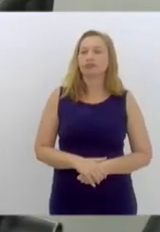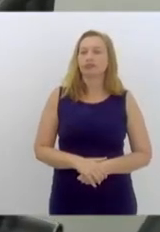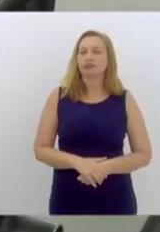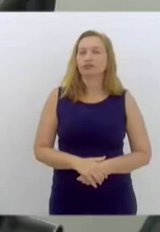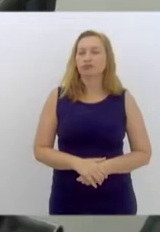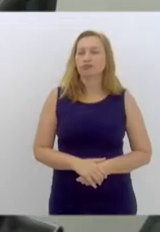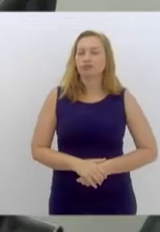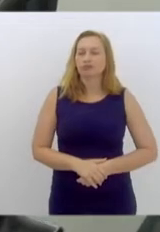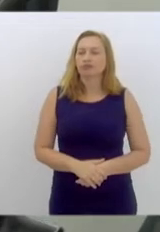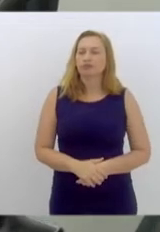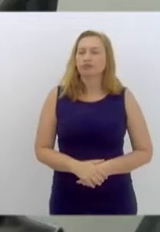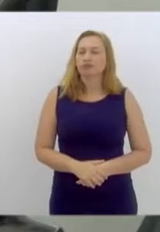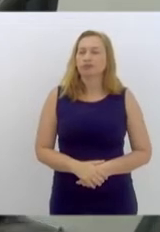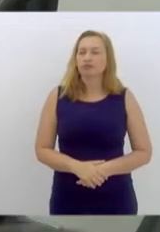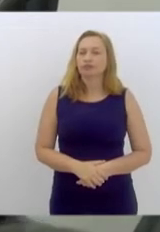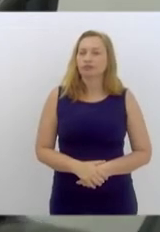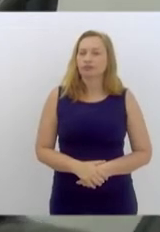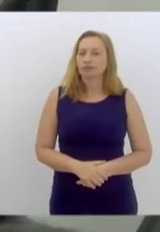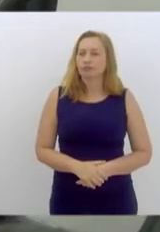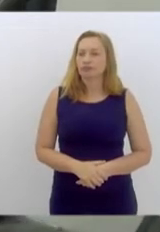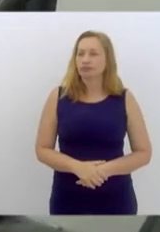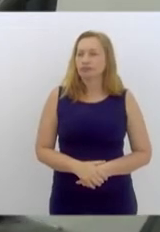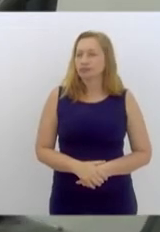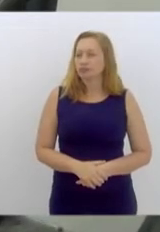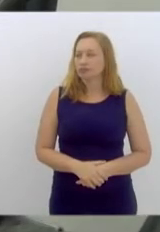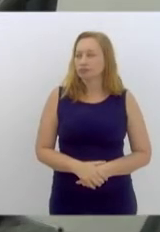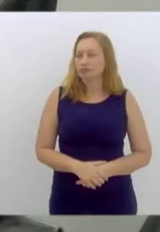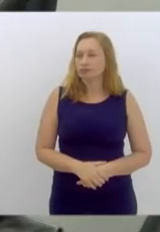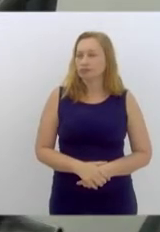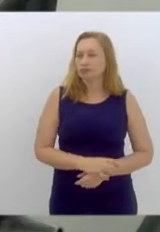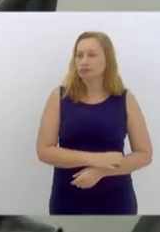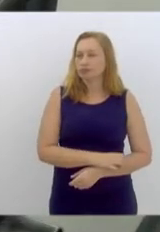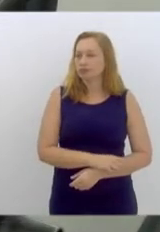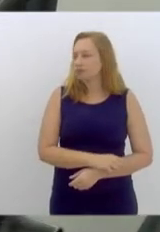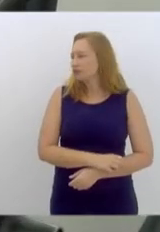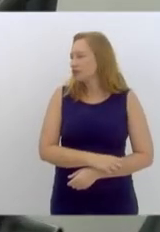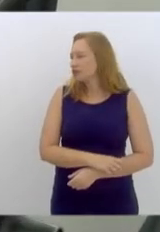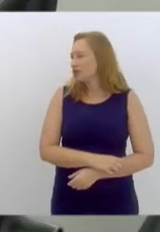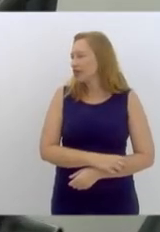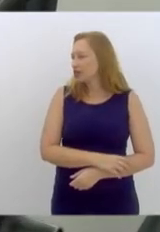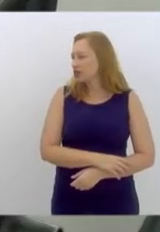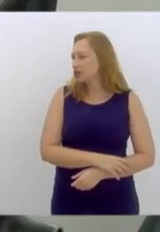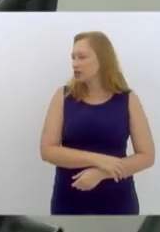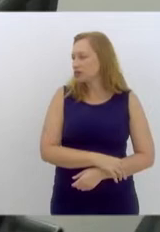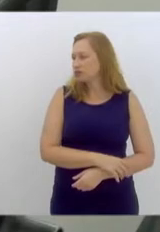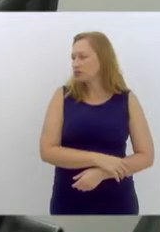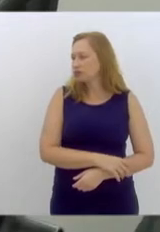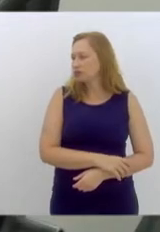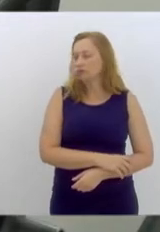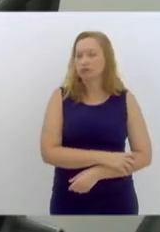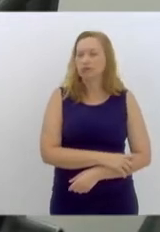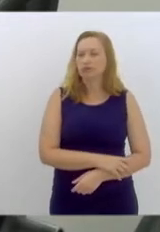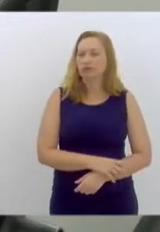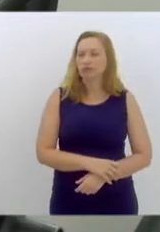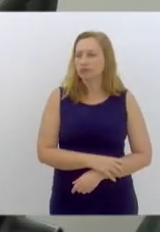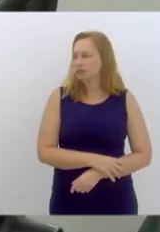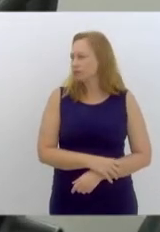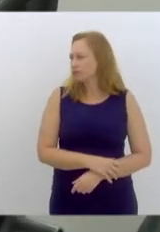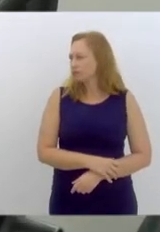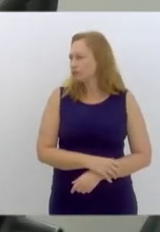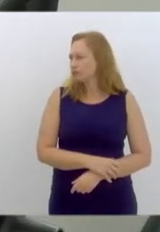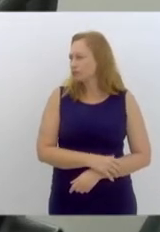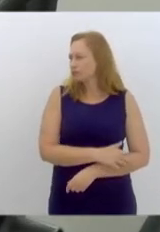isso, e por isso eu estou chamando a atenção por causa das exposições da Fazenda e da Educação,